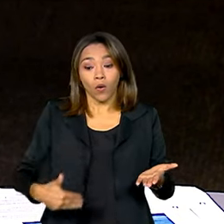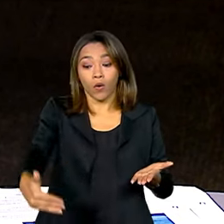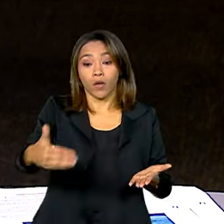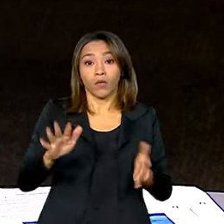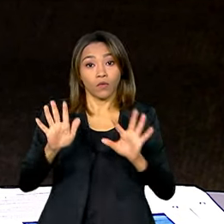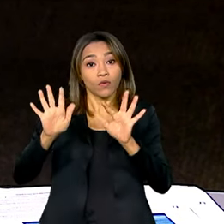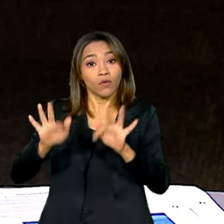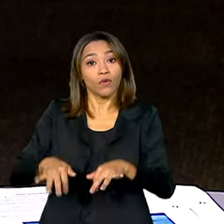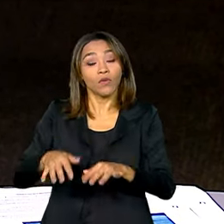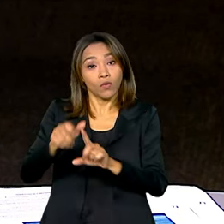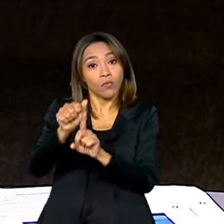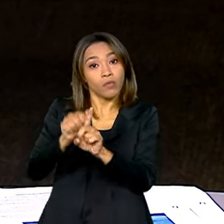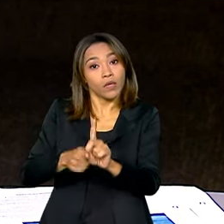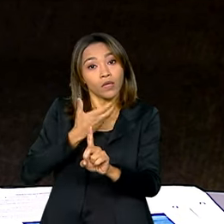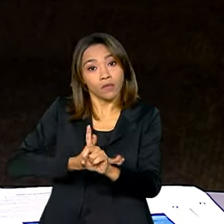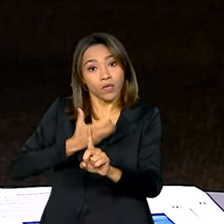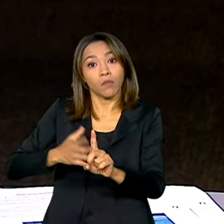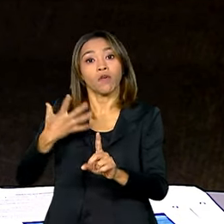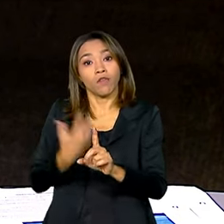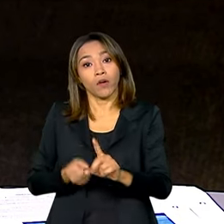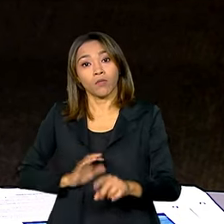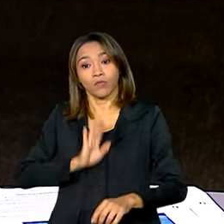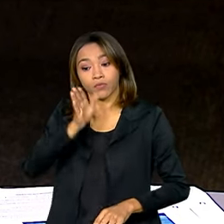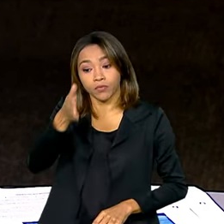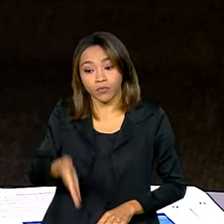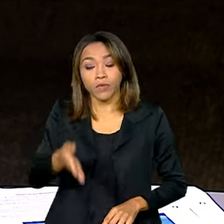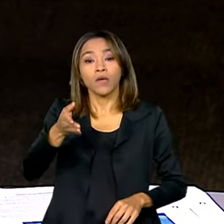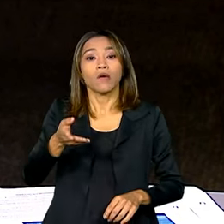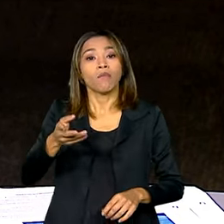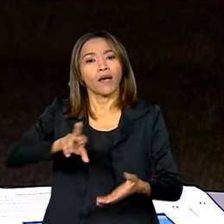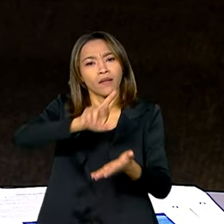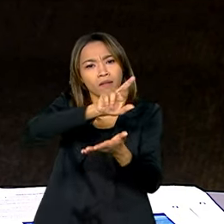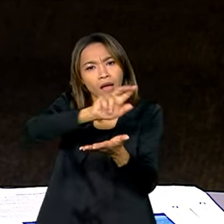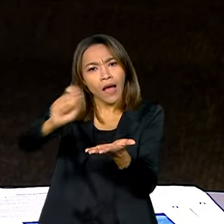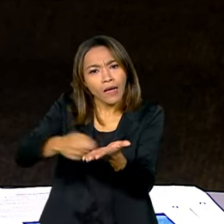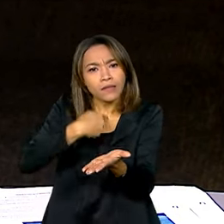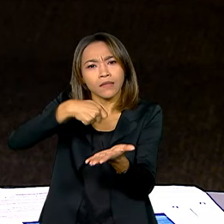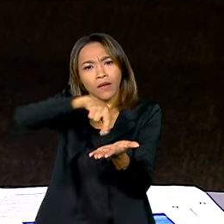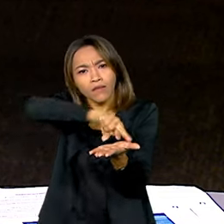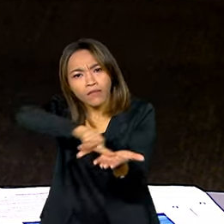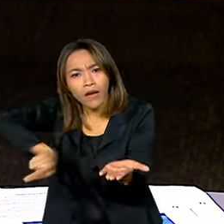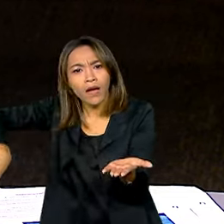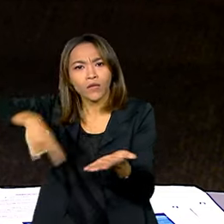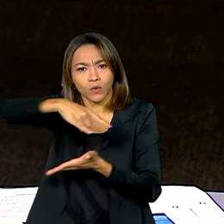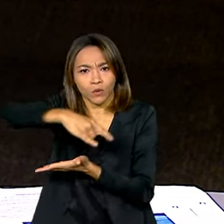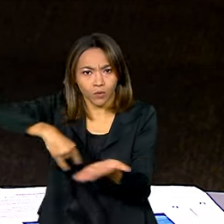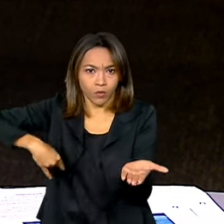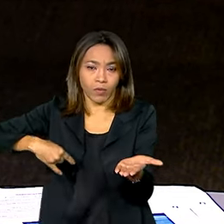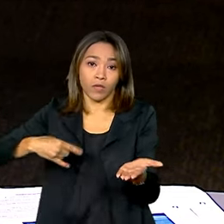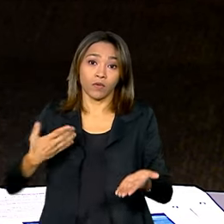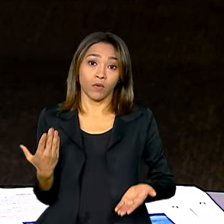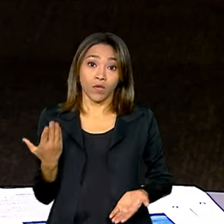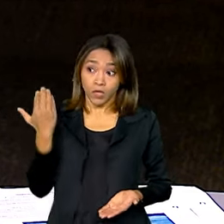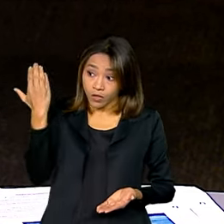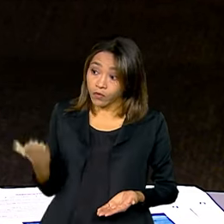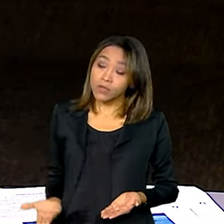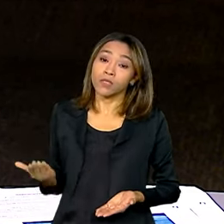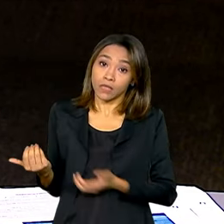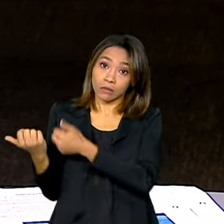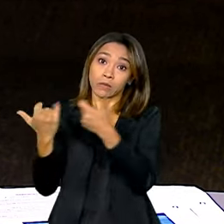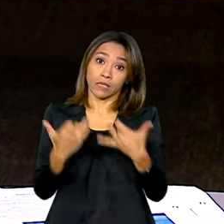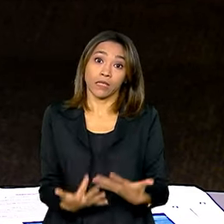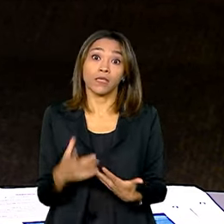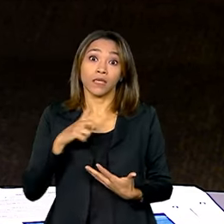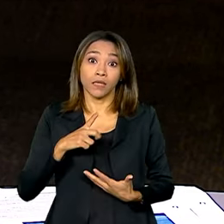assinar vários desses termos de cessão. Segundo, você destaca com propriedade que algumas espécies, de